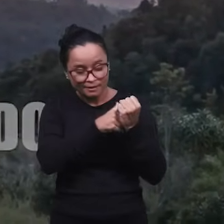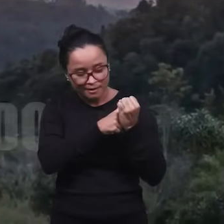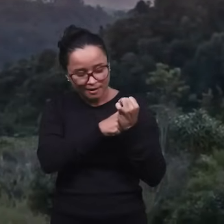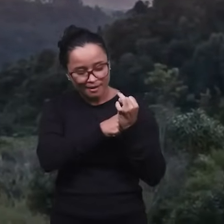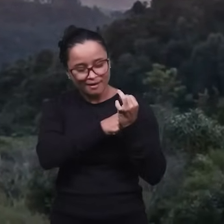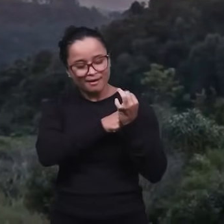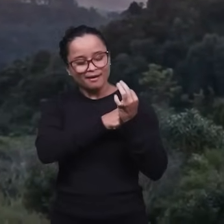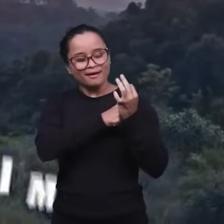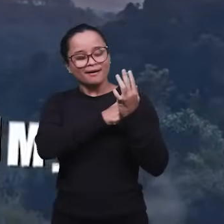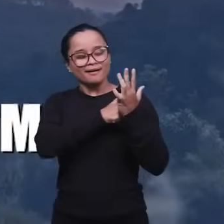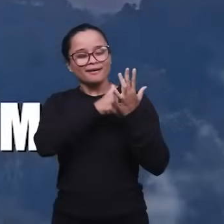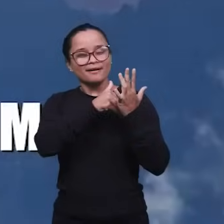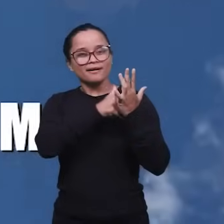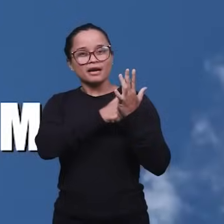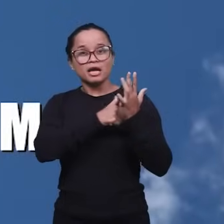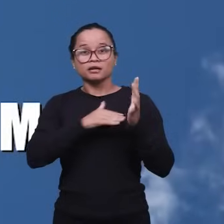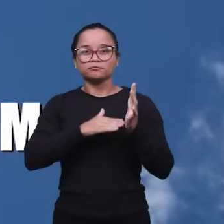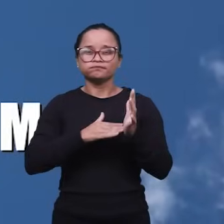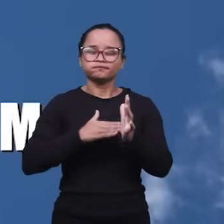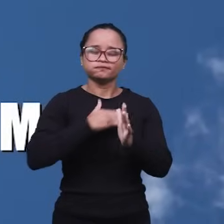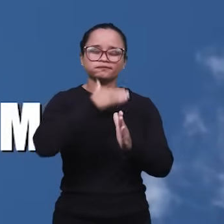mudou. Este mistério